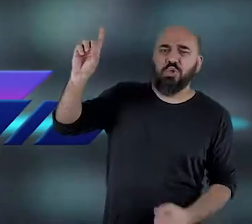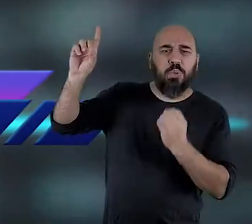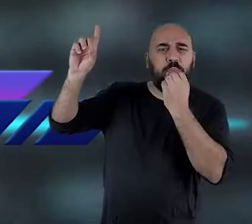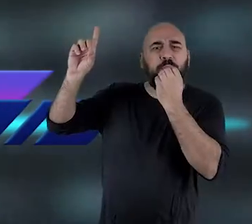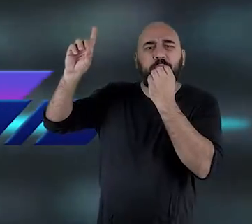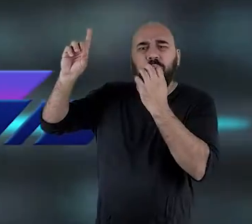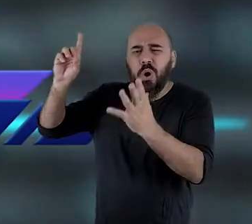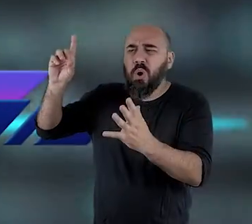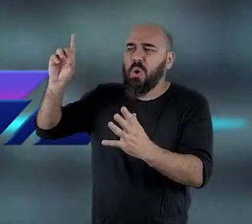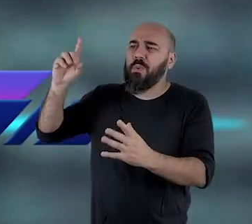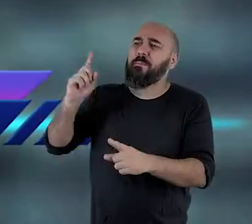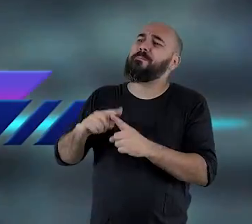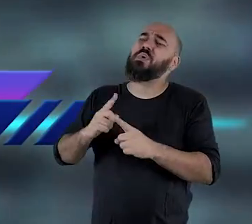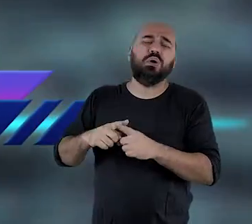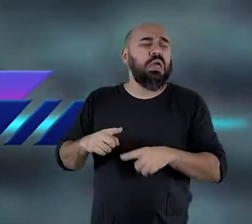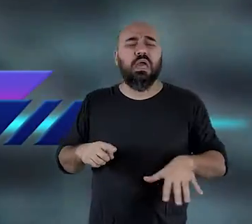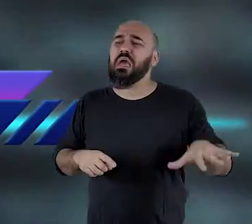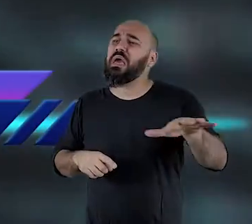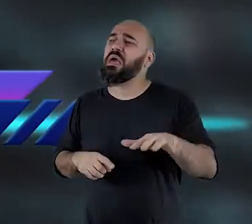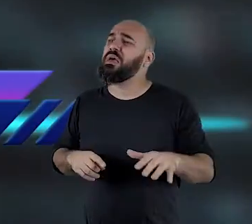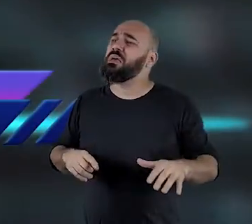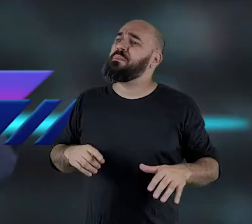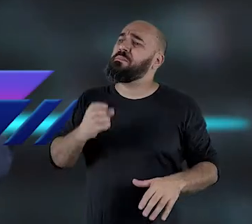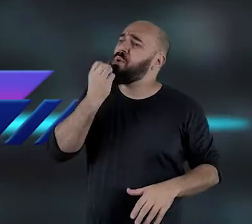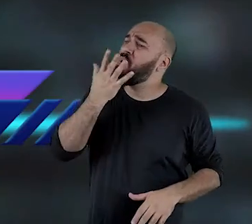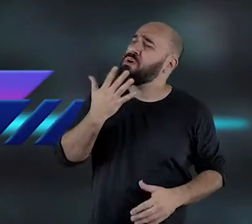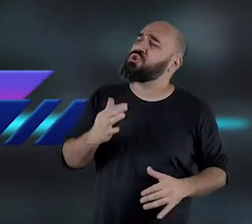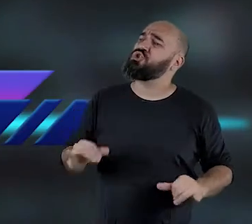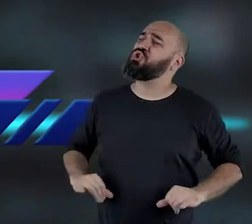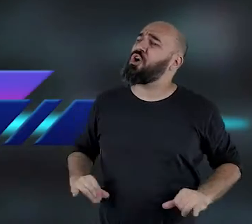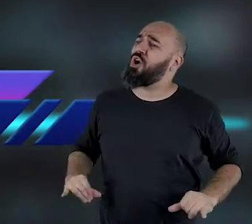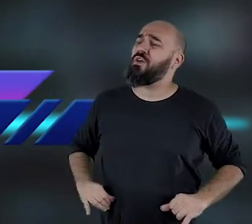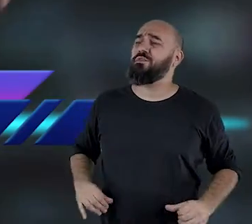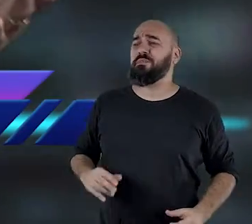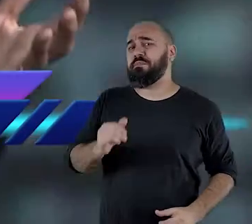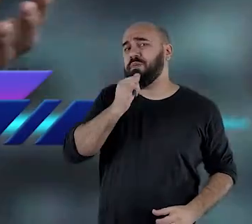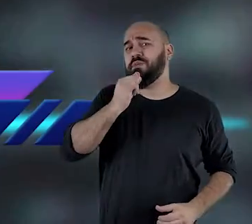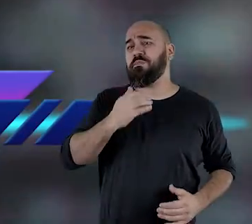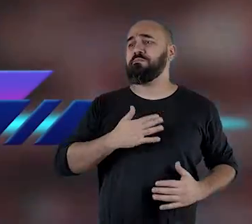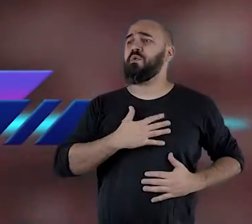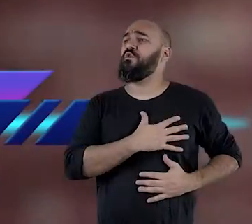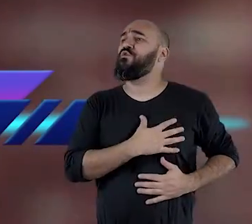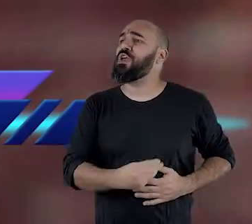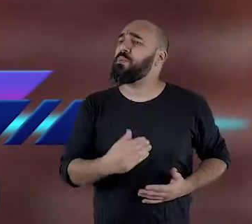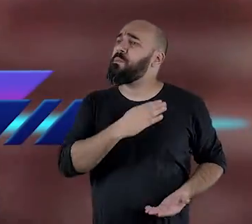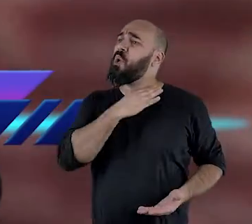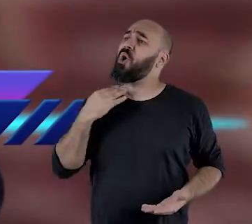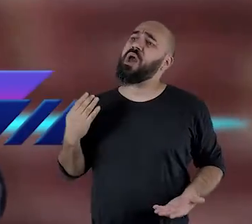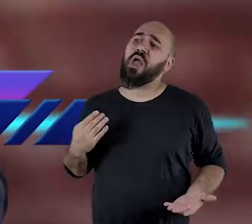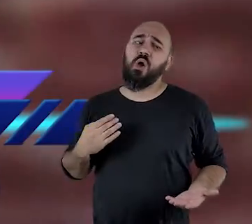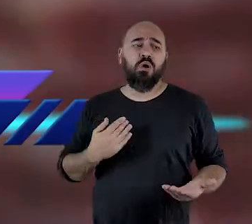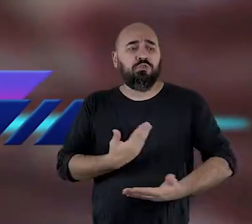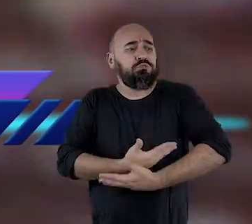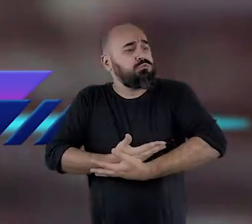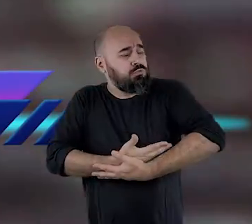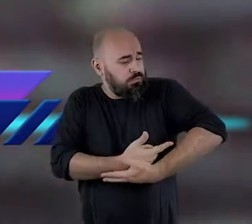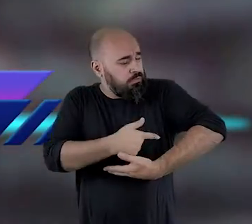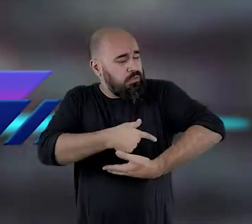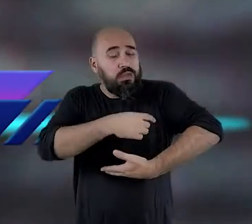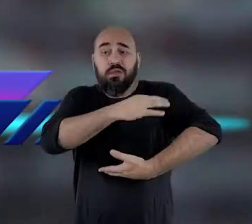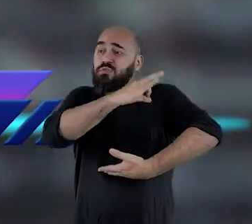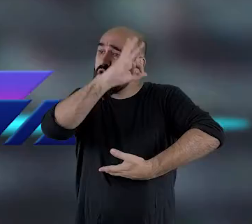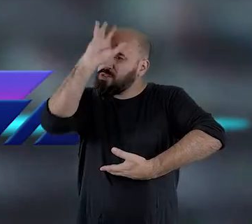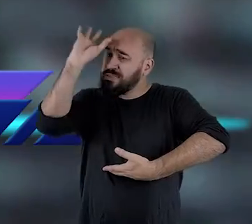por que as pessoas boas sofrem? Por que o meu filho morreu em um acidente? Por que a minha filha